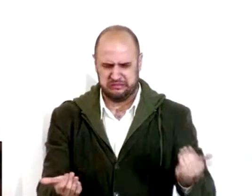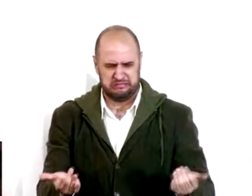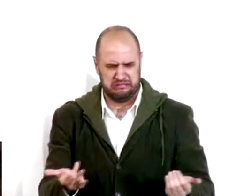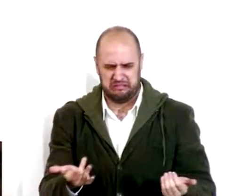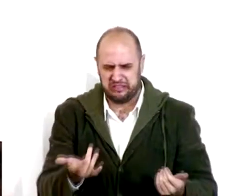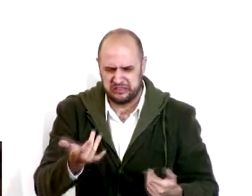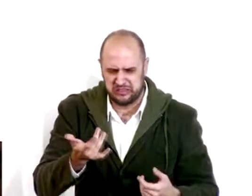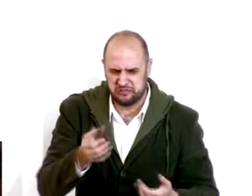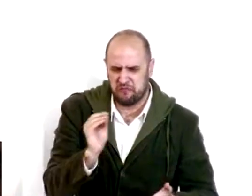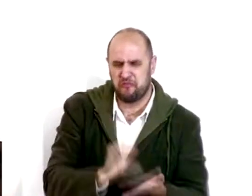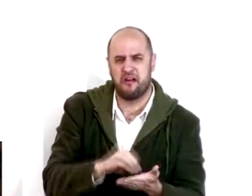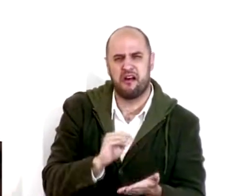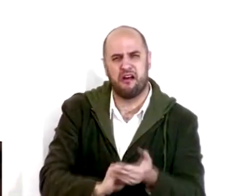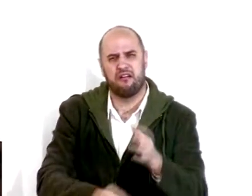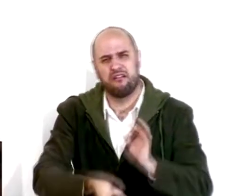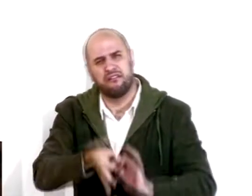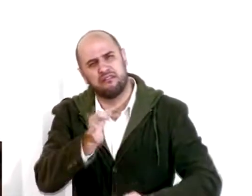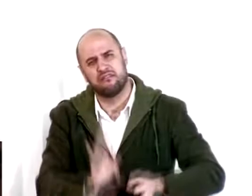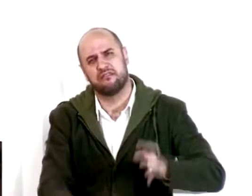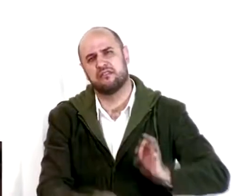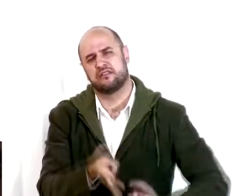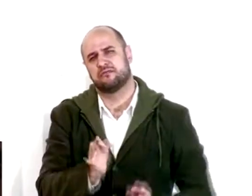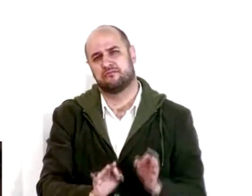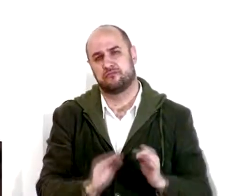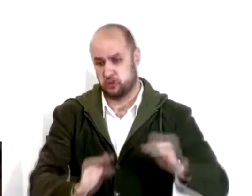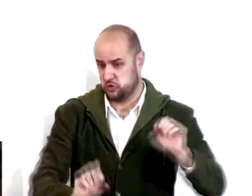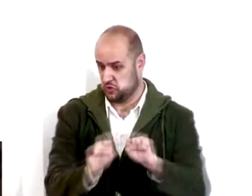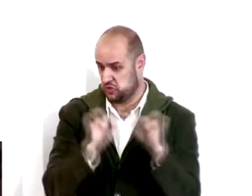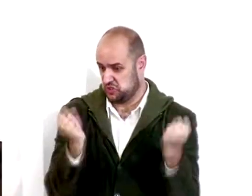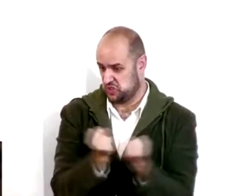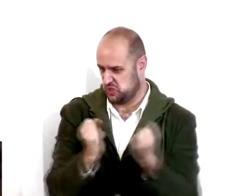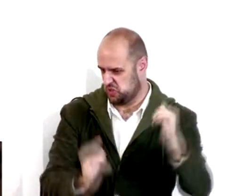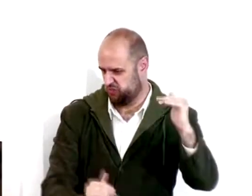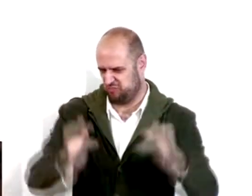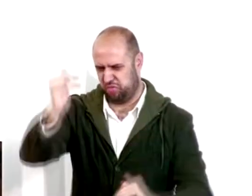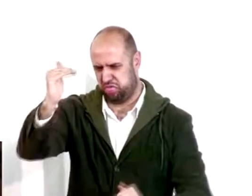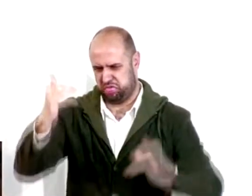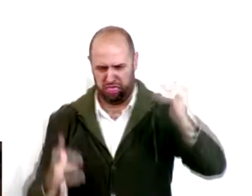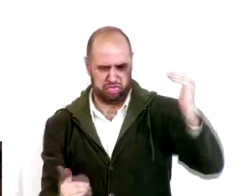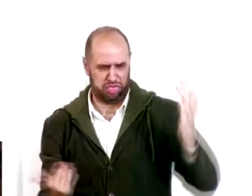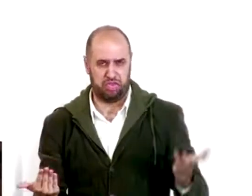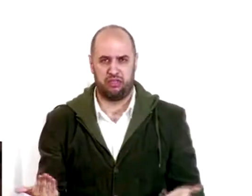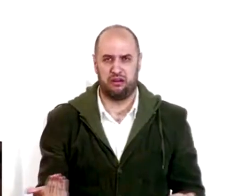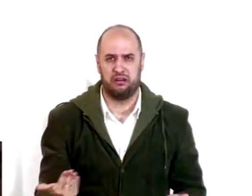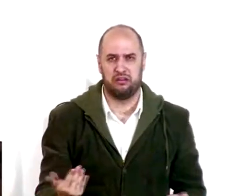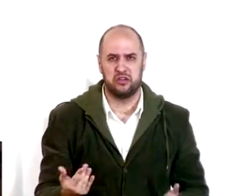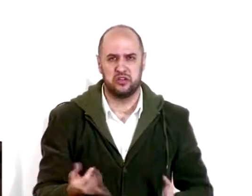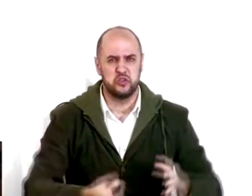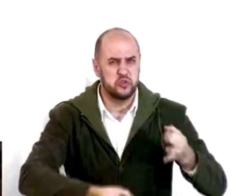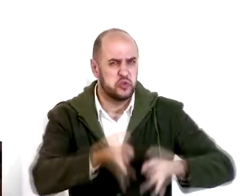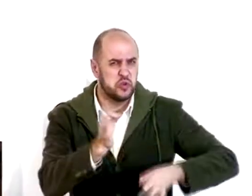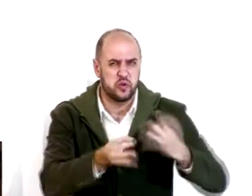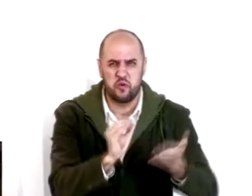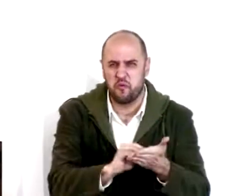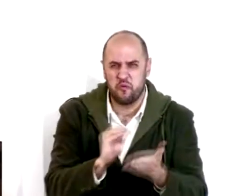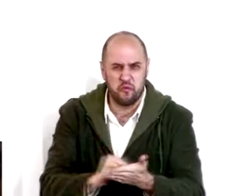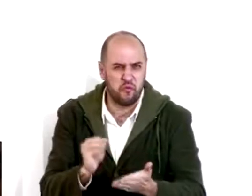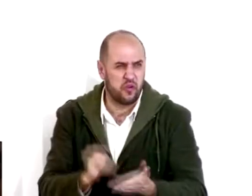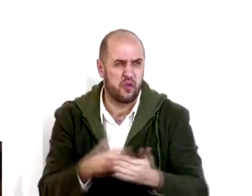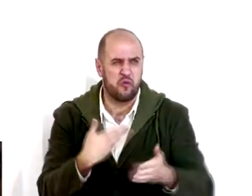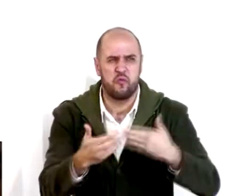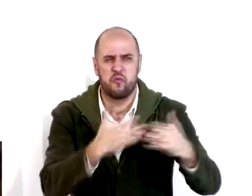tanta injustiça social. Pessoas sendo injustiçadas em todas as